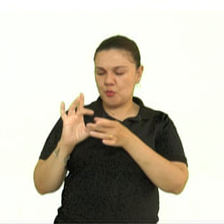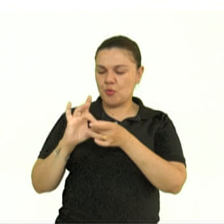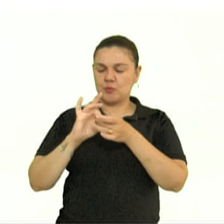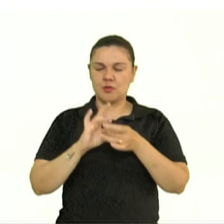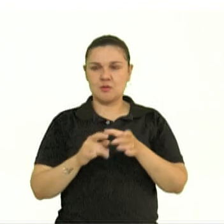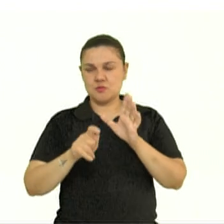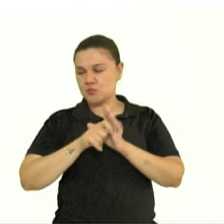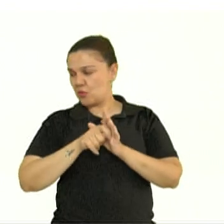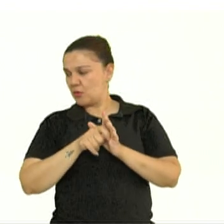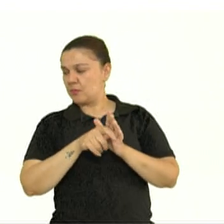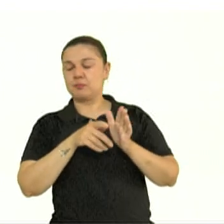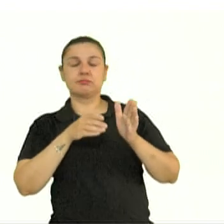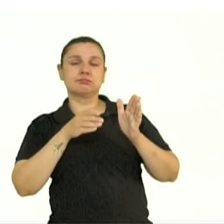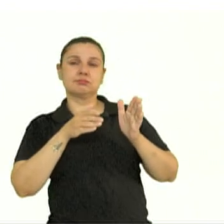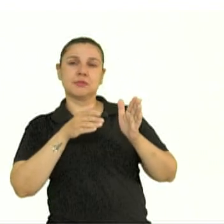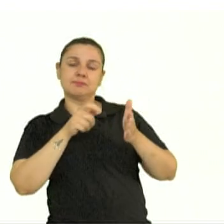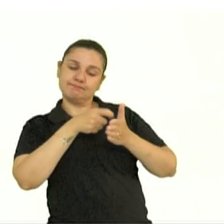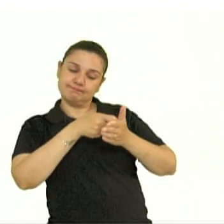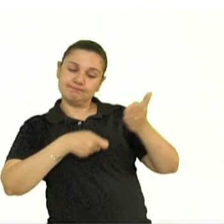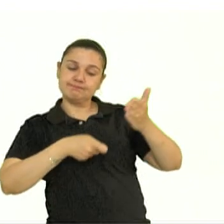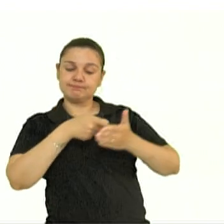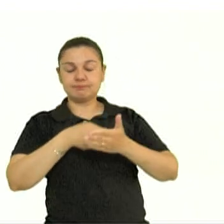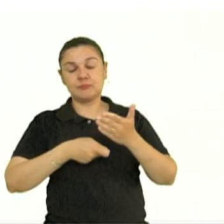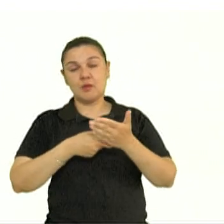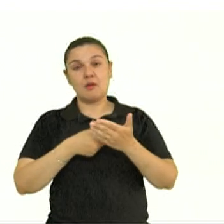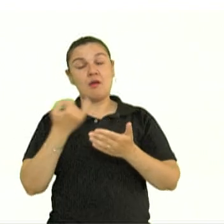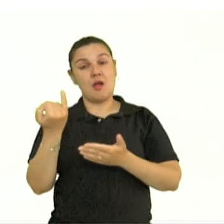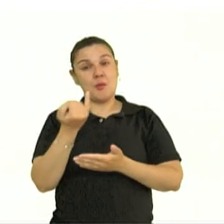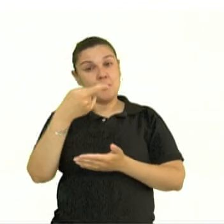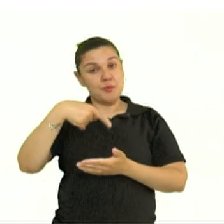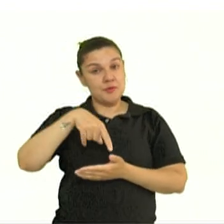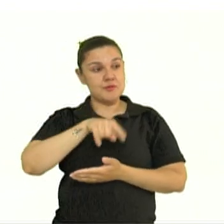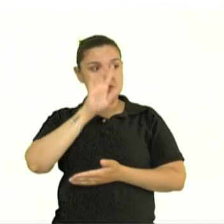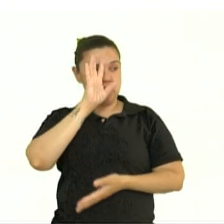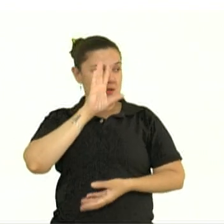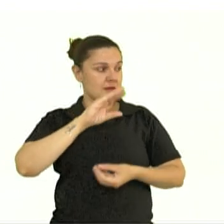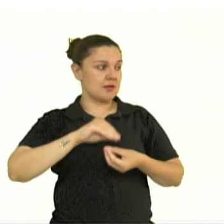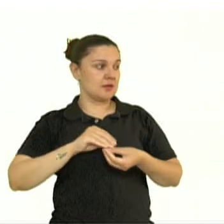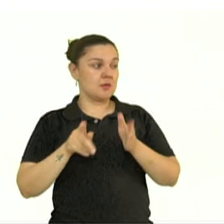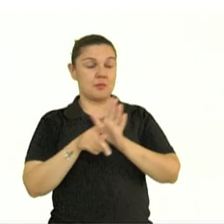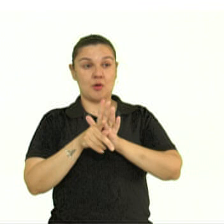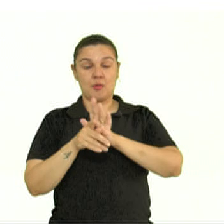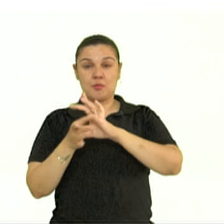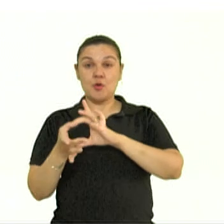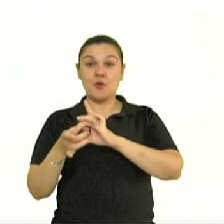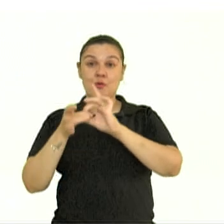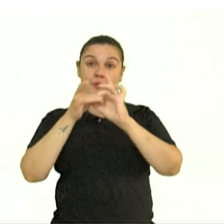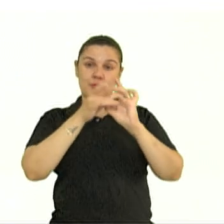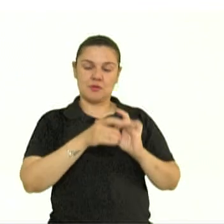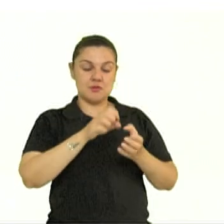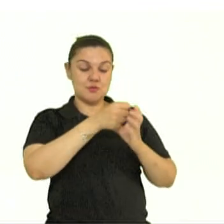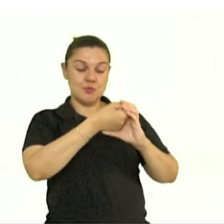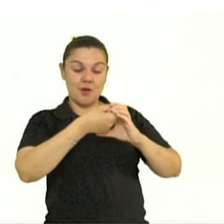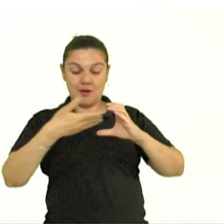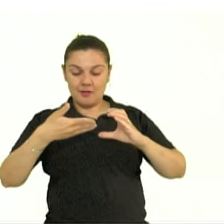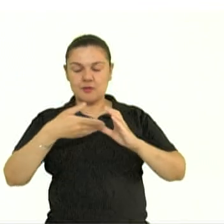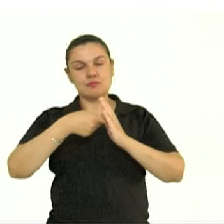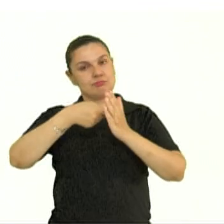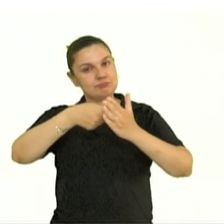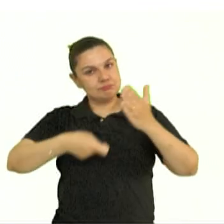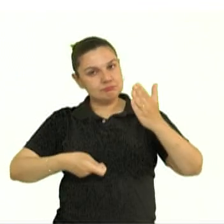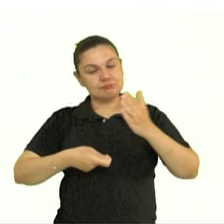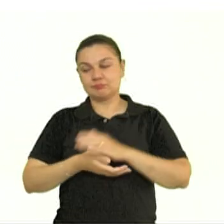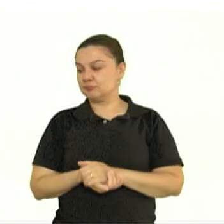que nós falamos lá no início da aula que é importante você entender esse contexto de características de produção. Por